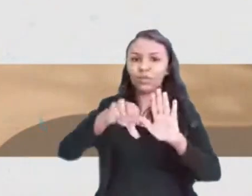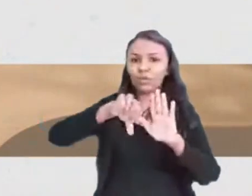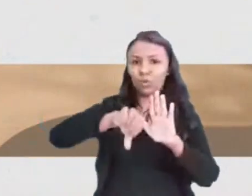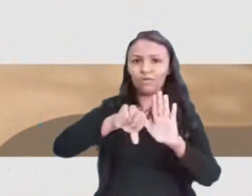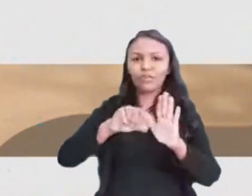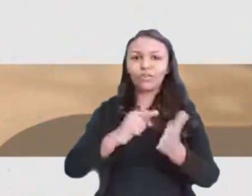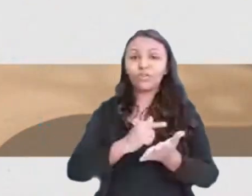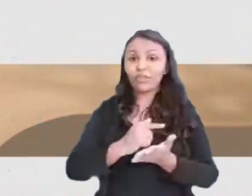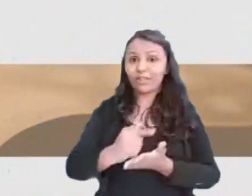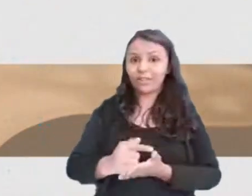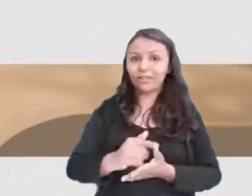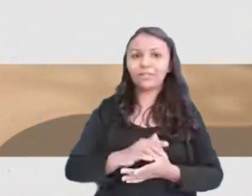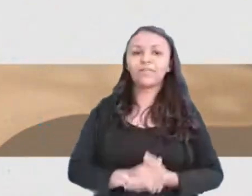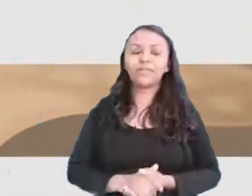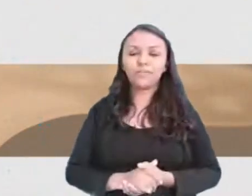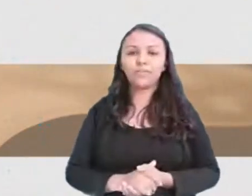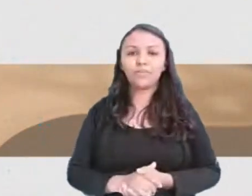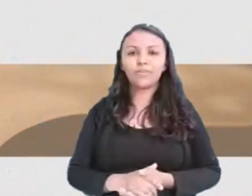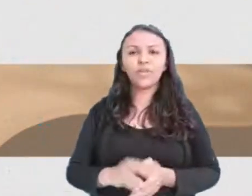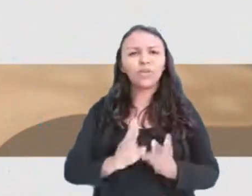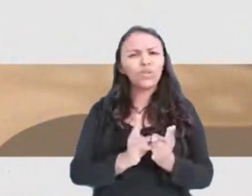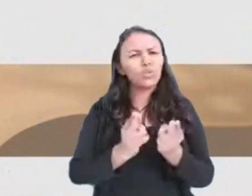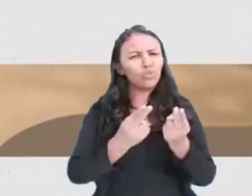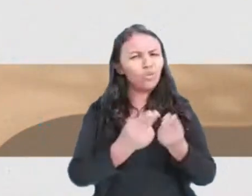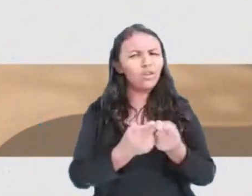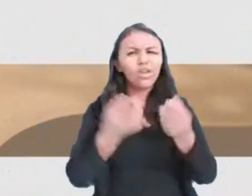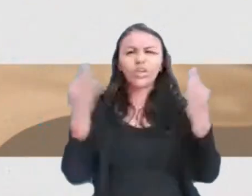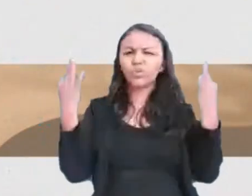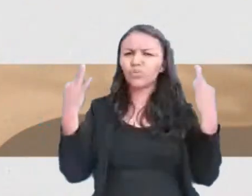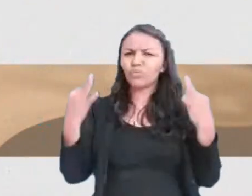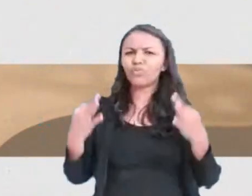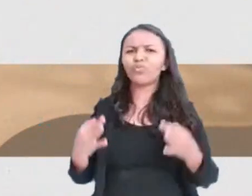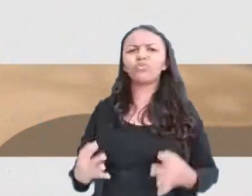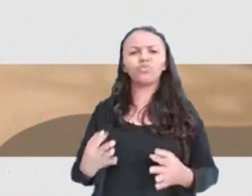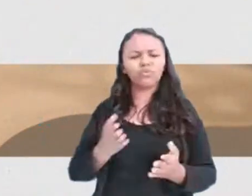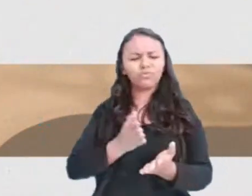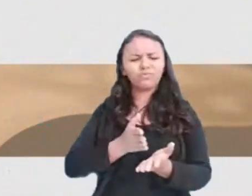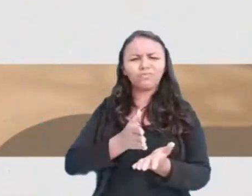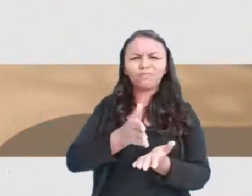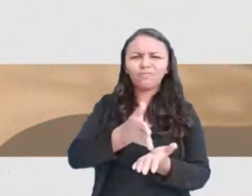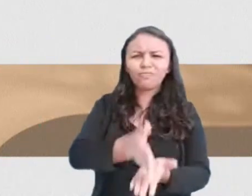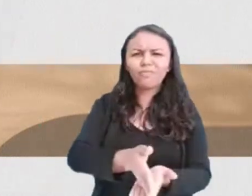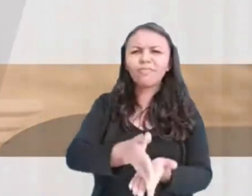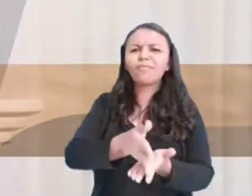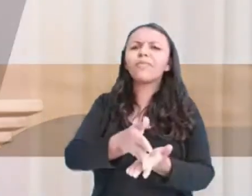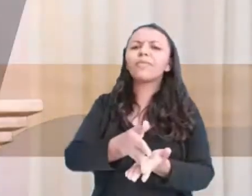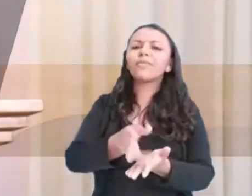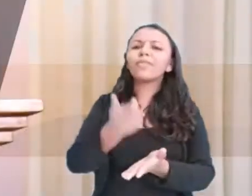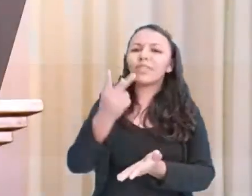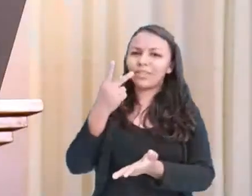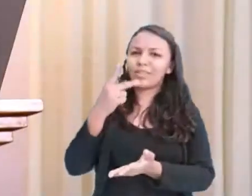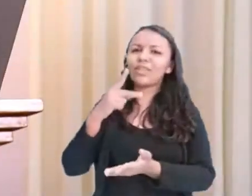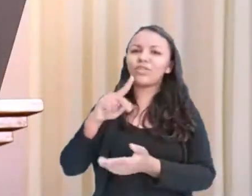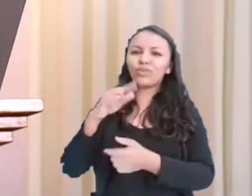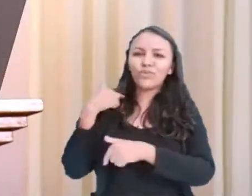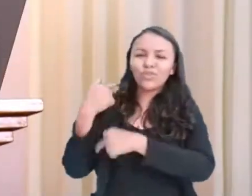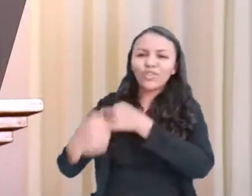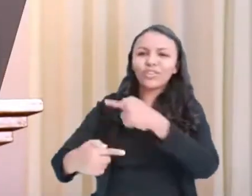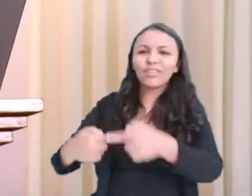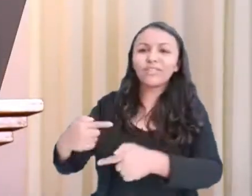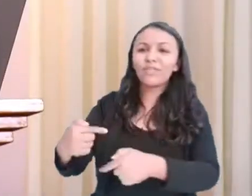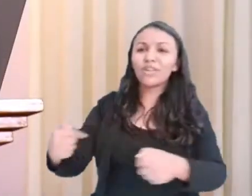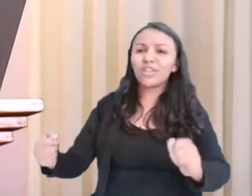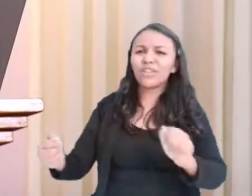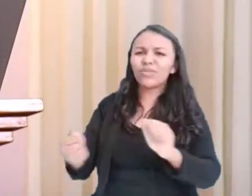diz que Noé era varão justo e reto em suas gerações, e Noé andava com Deus. No mesmo